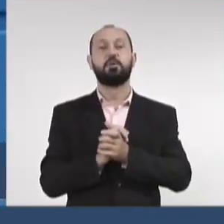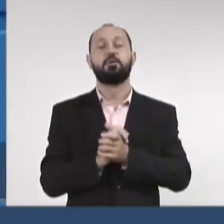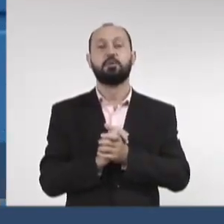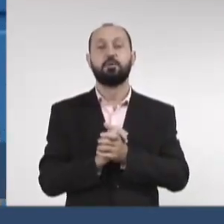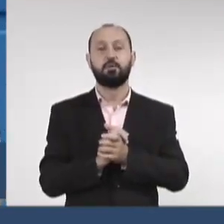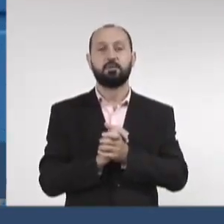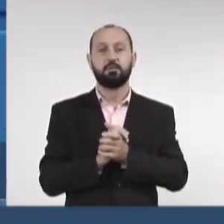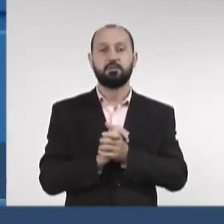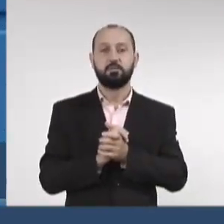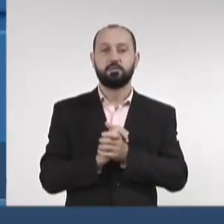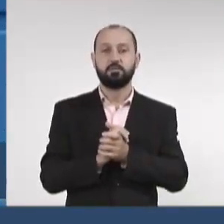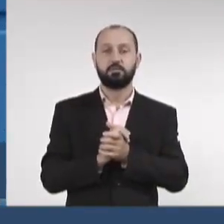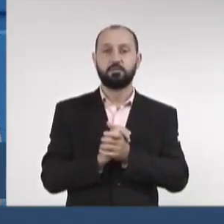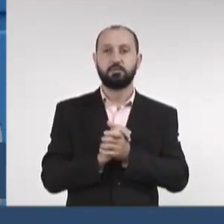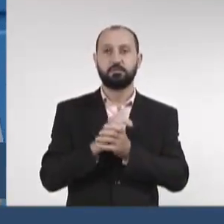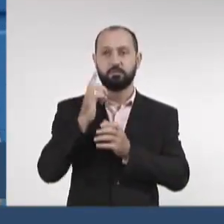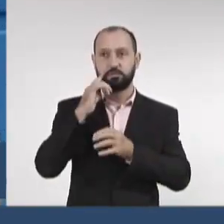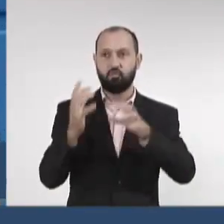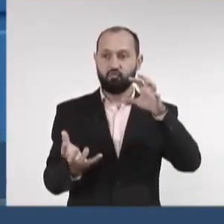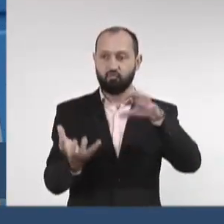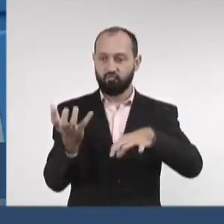Deputado Coronel Davi,